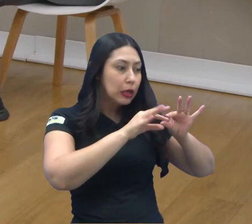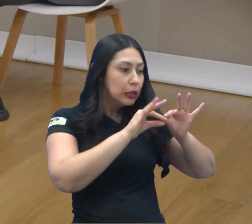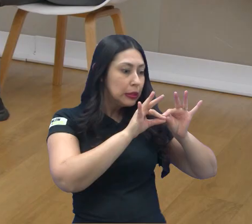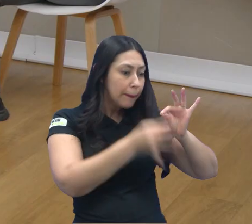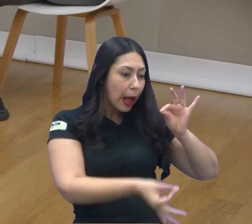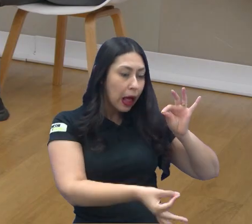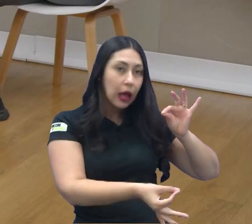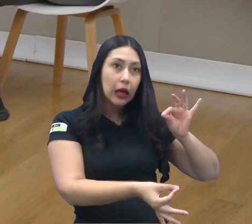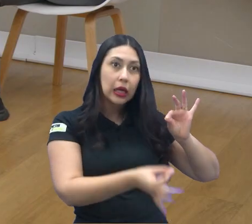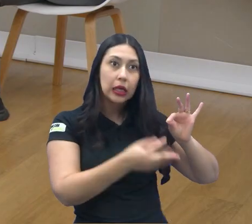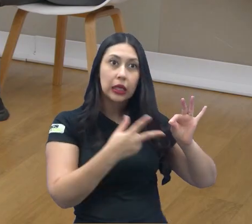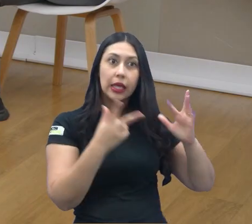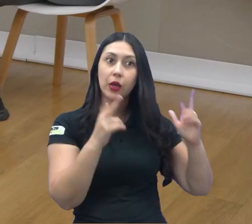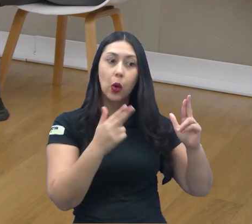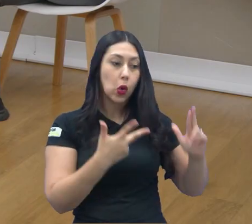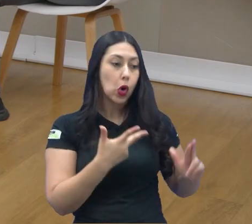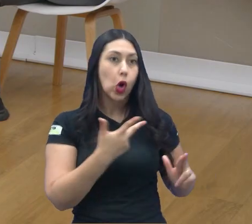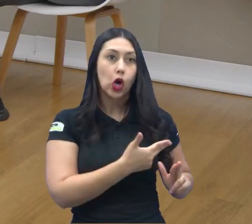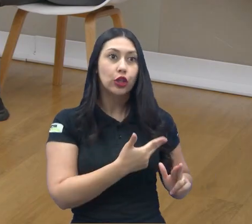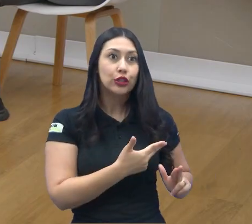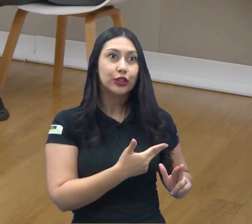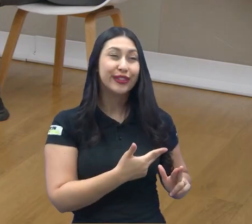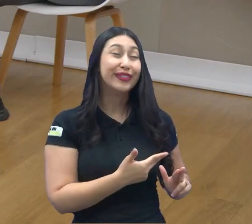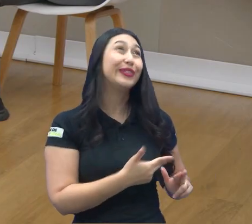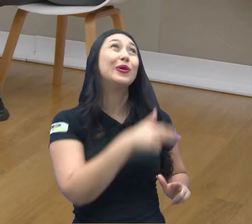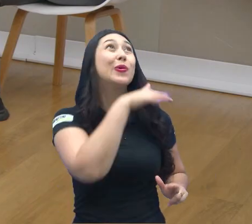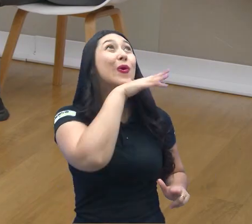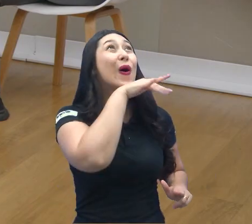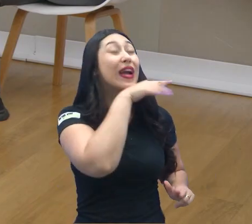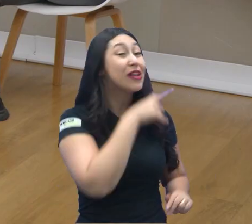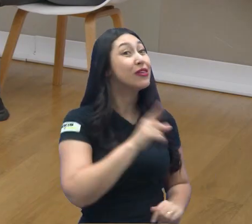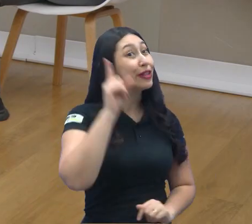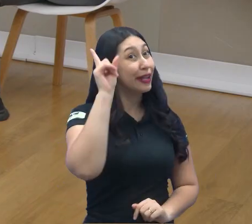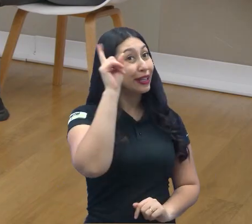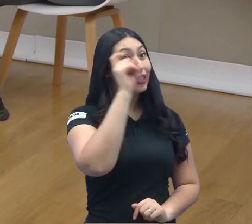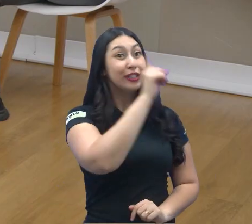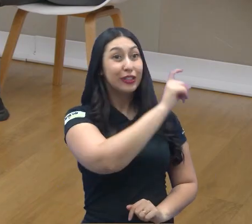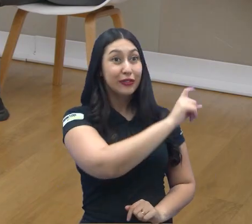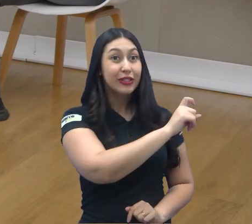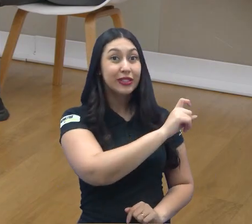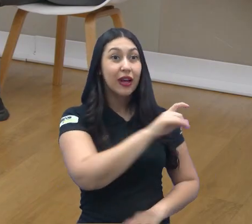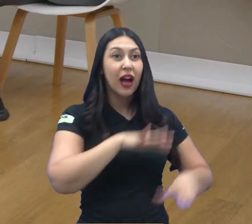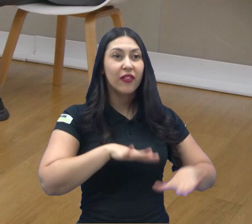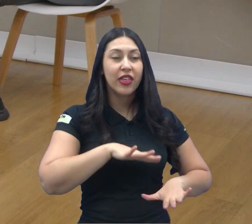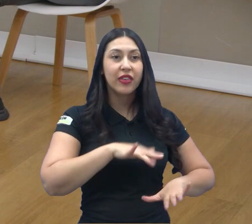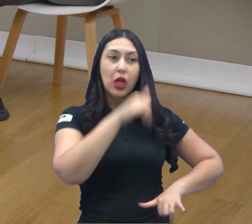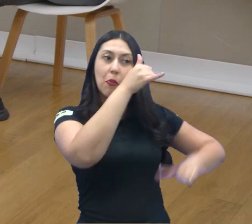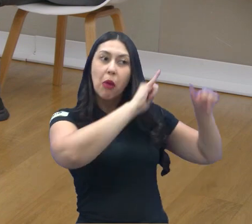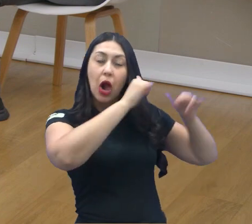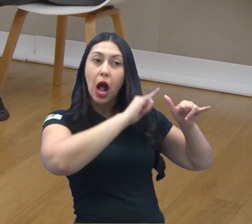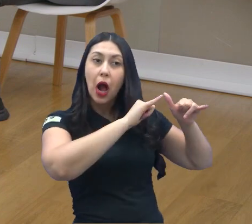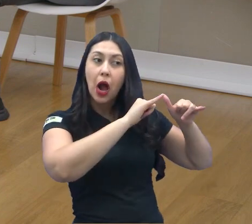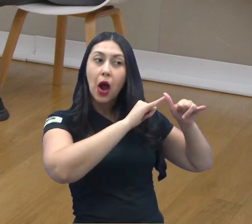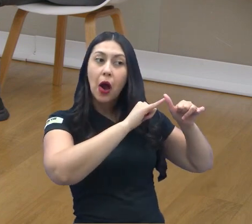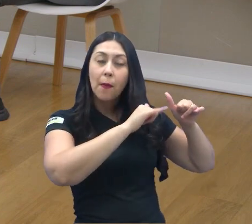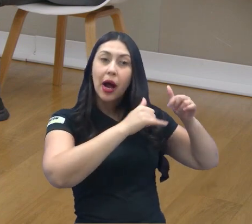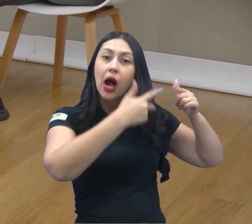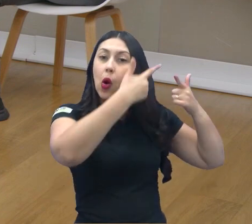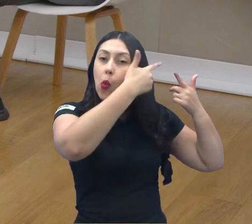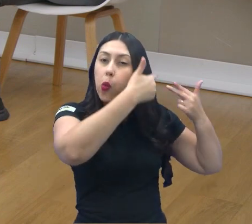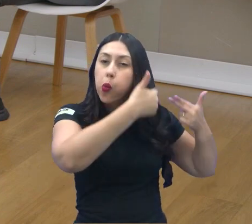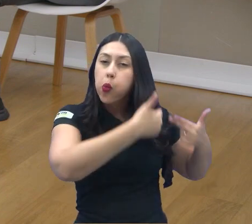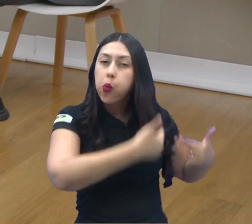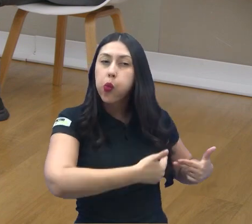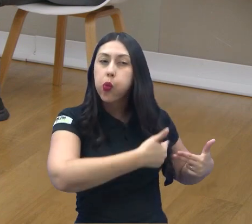todo mundo, em algum momento da vida, passou por essa questão, né? Usou uma química demais ou alguma coisa que prejudicou o cabelo. A